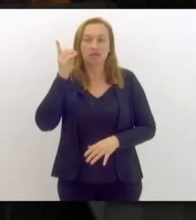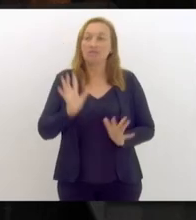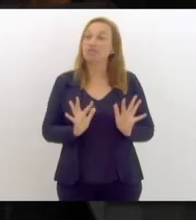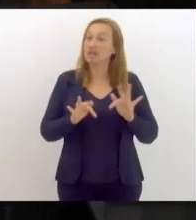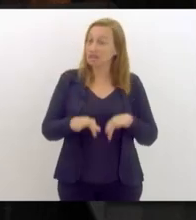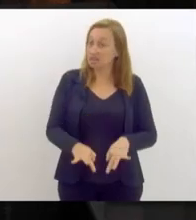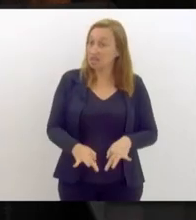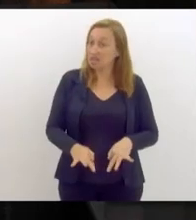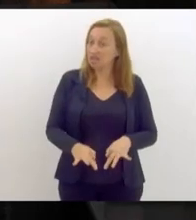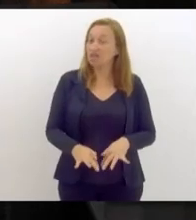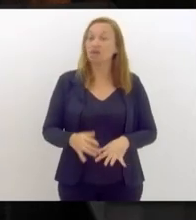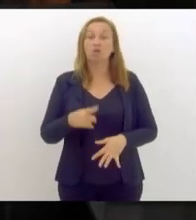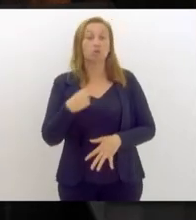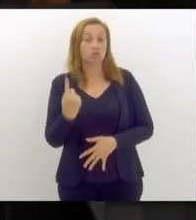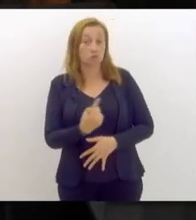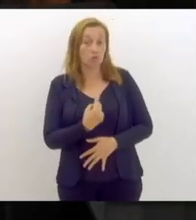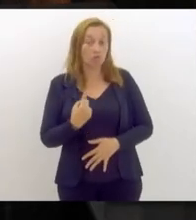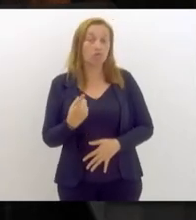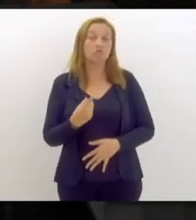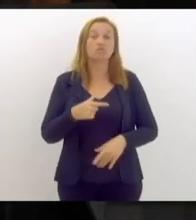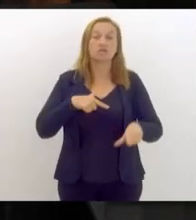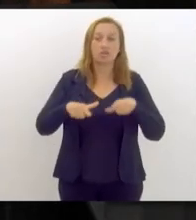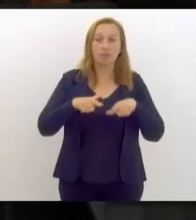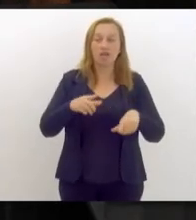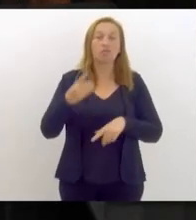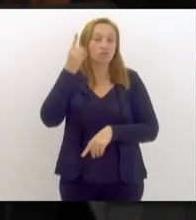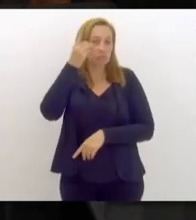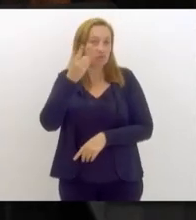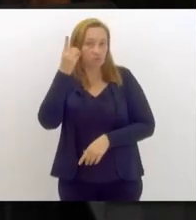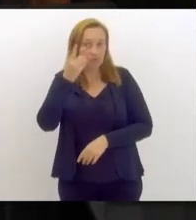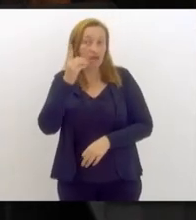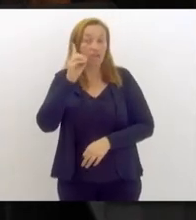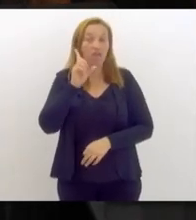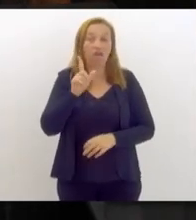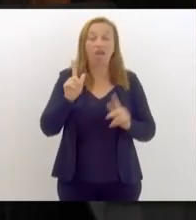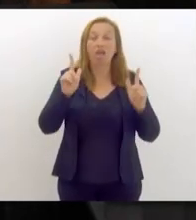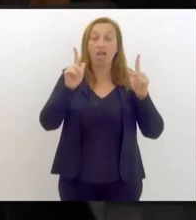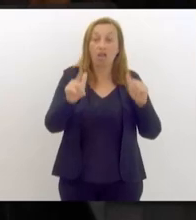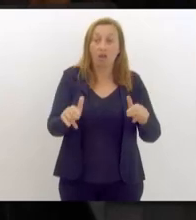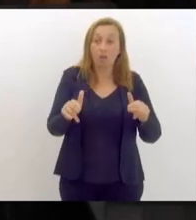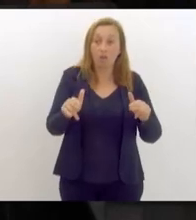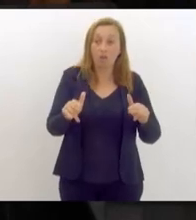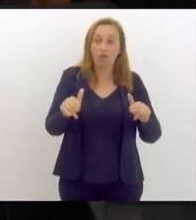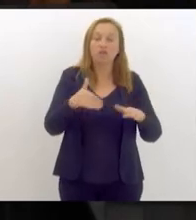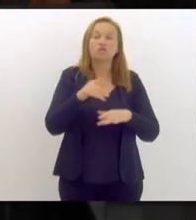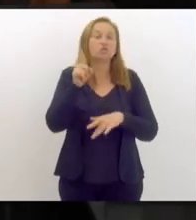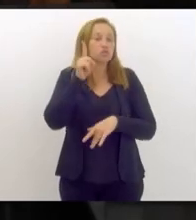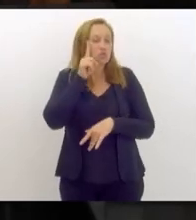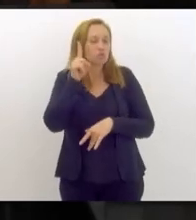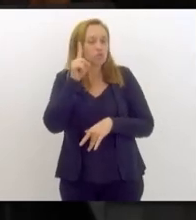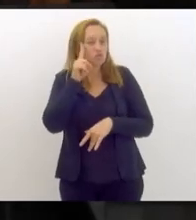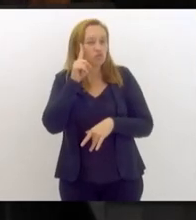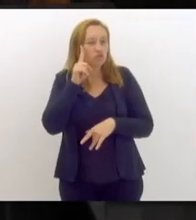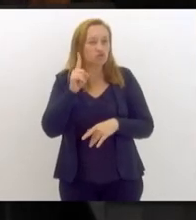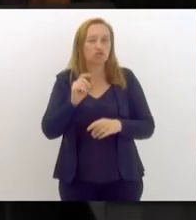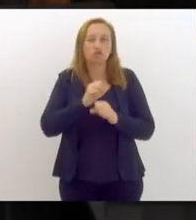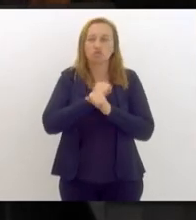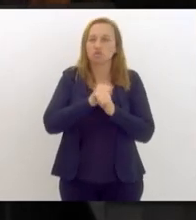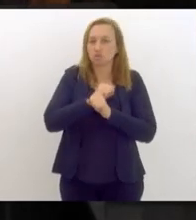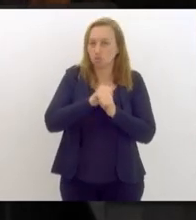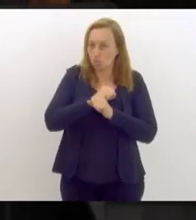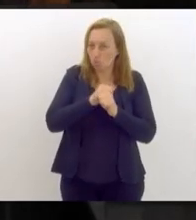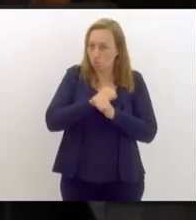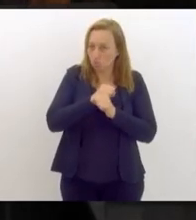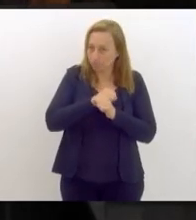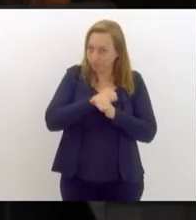que o nosso dever como o parlamentar é igual a todos os dias dos anos todos os